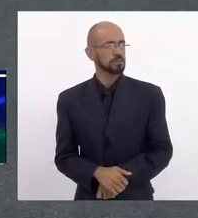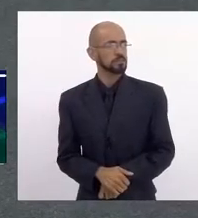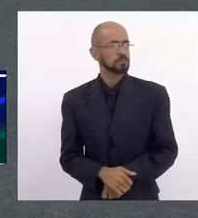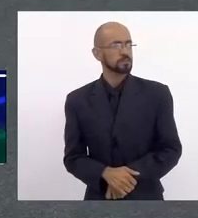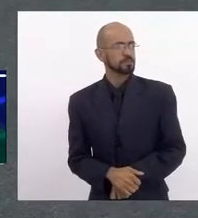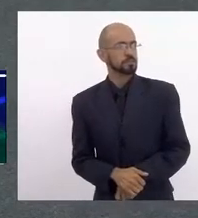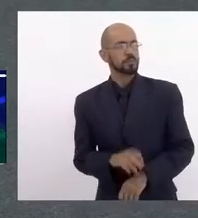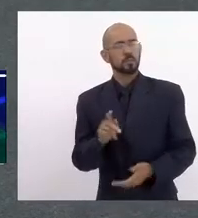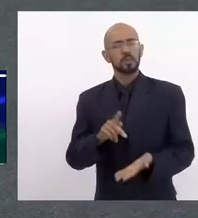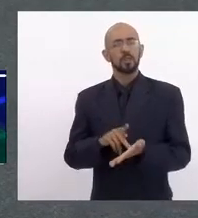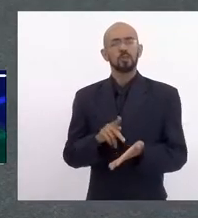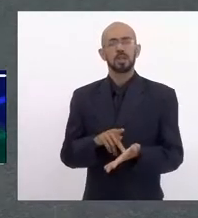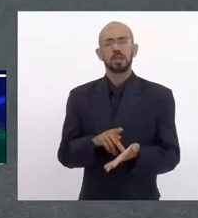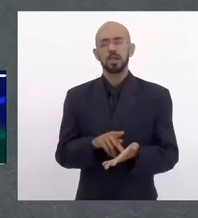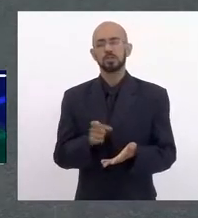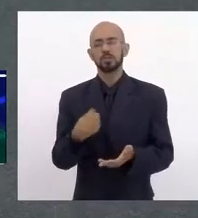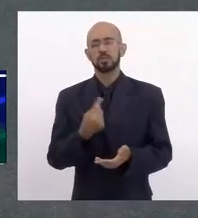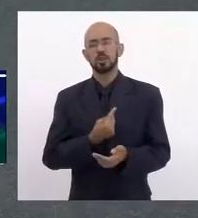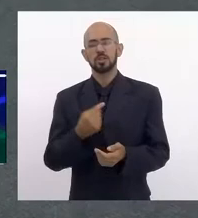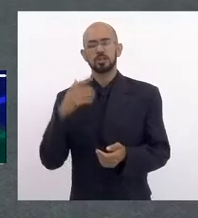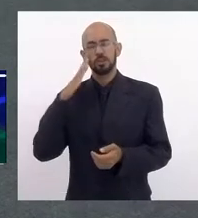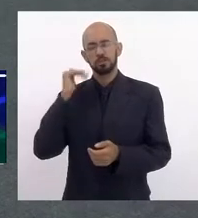que, na verdade, a gente sabe